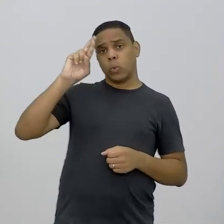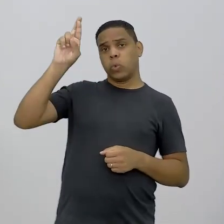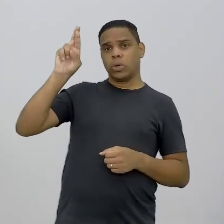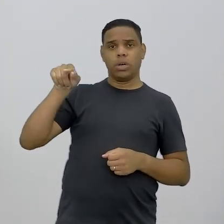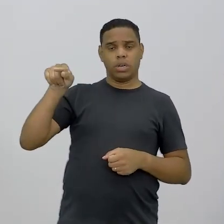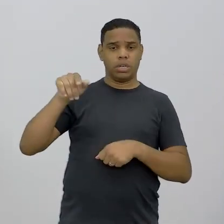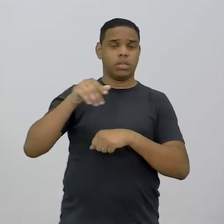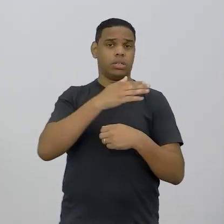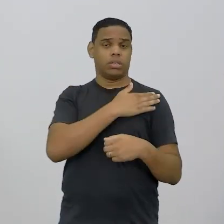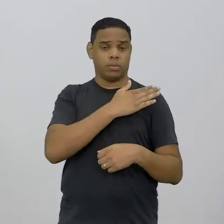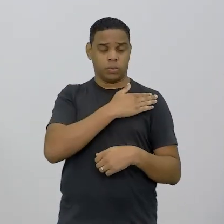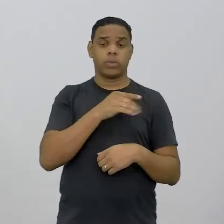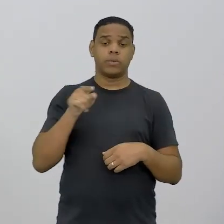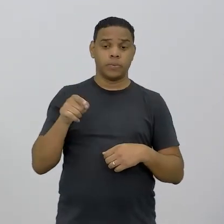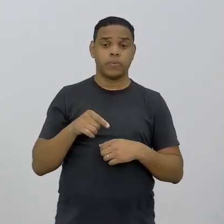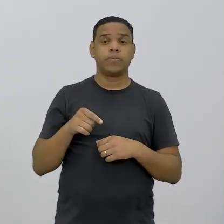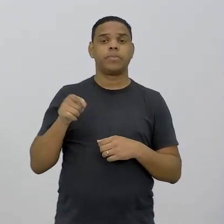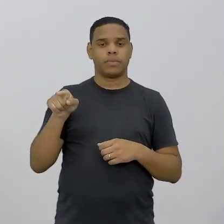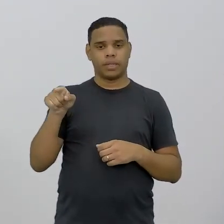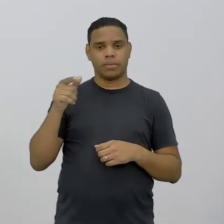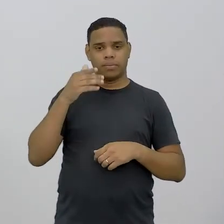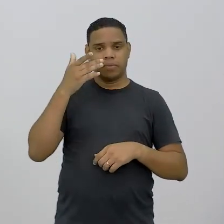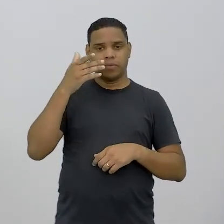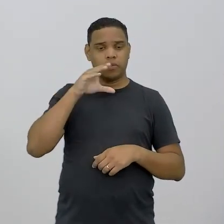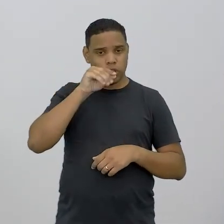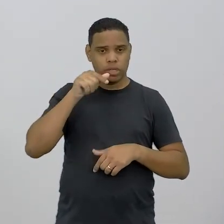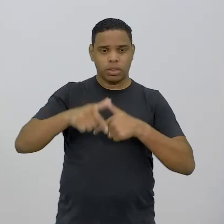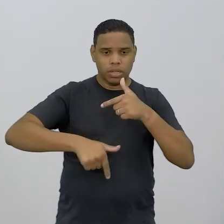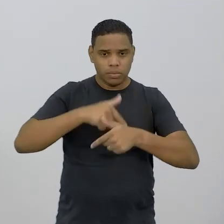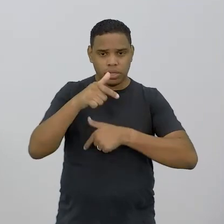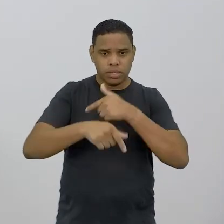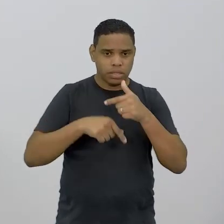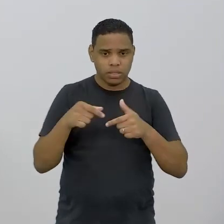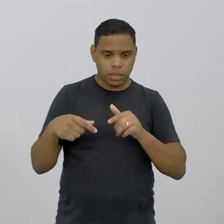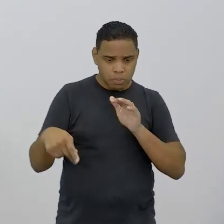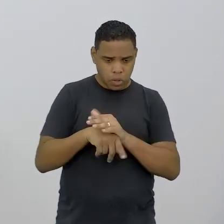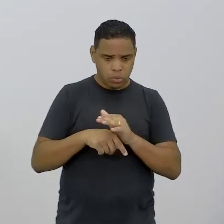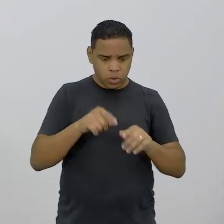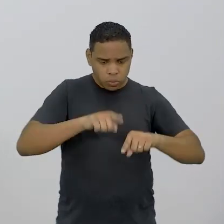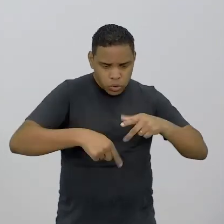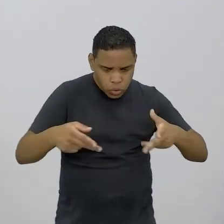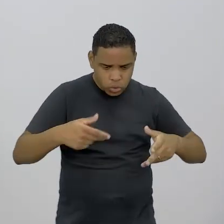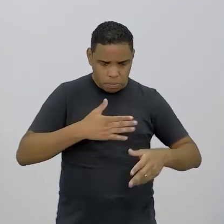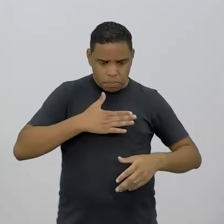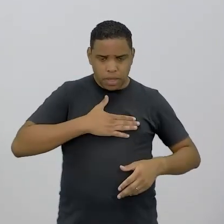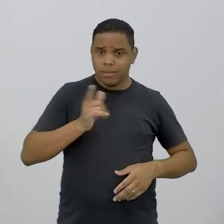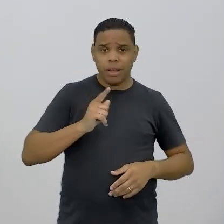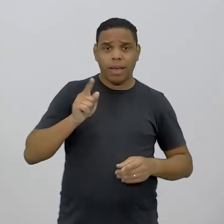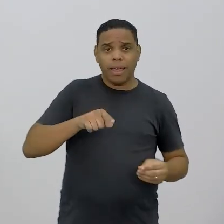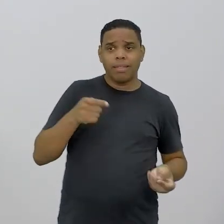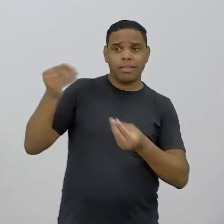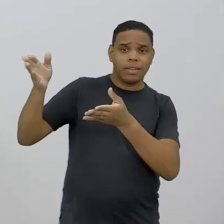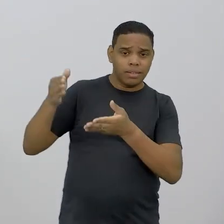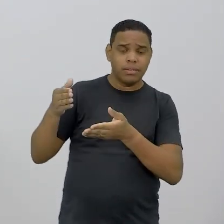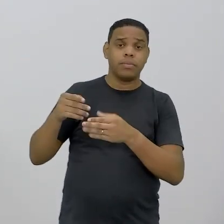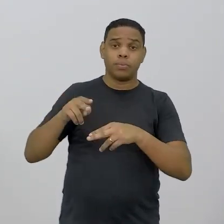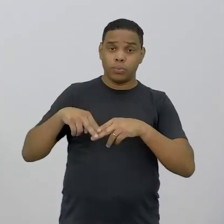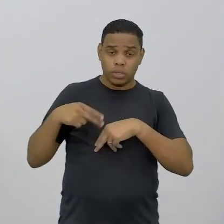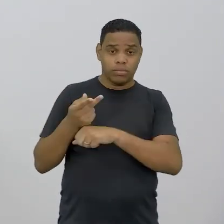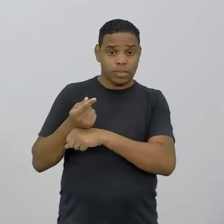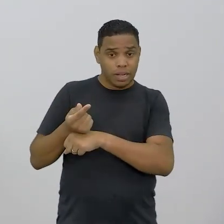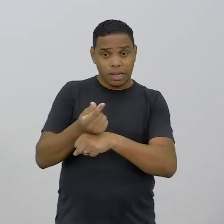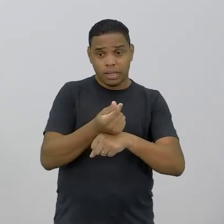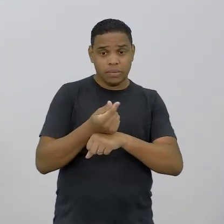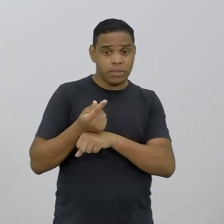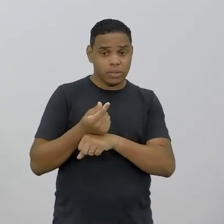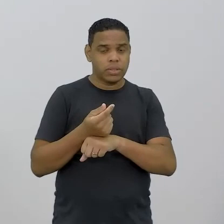Nesse caso, então, os trabalhadores são alienados, porque eles não são proprietários do fruto do seu trabalho. E no capitalismo,